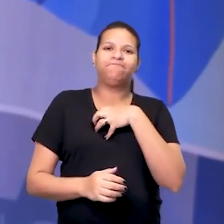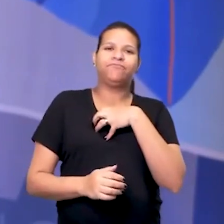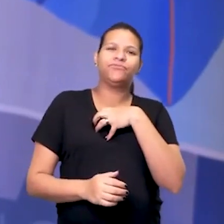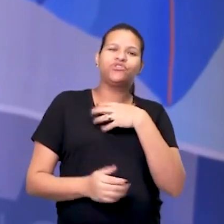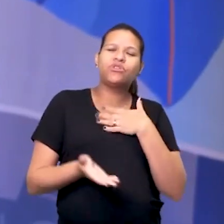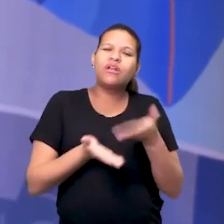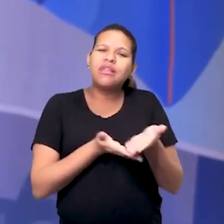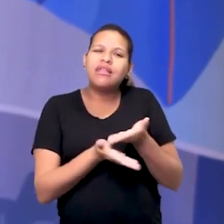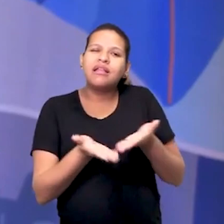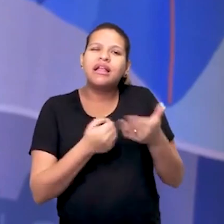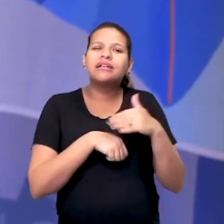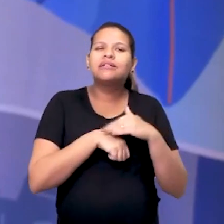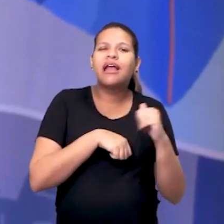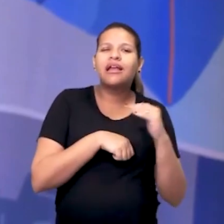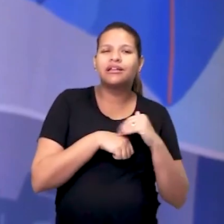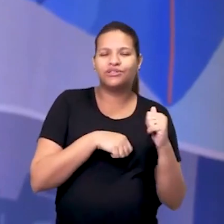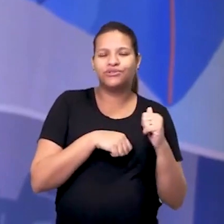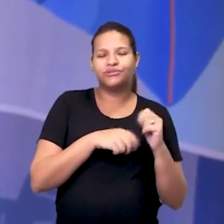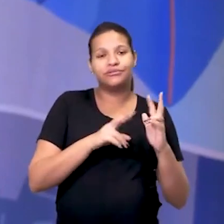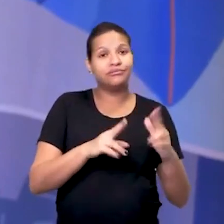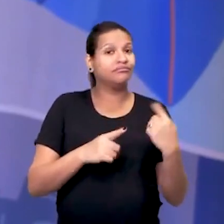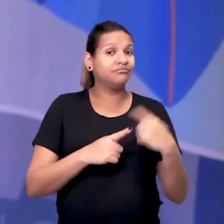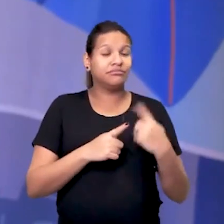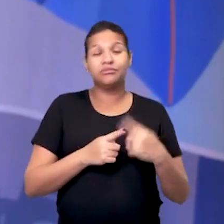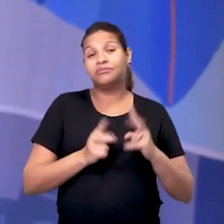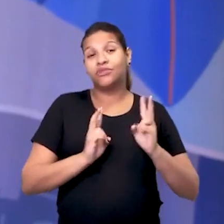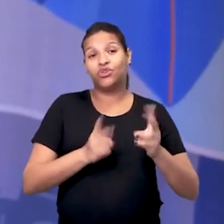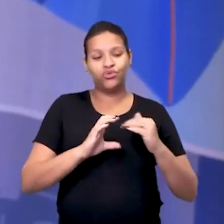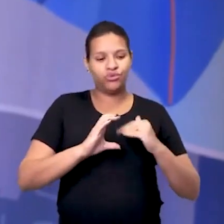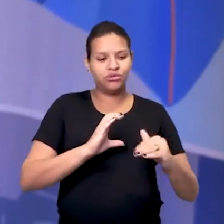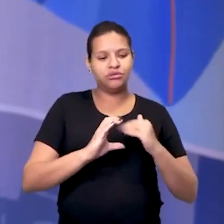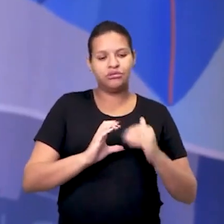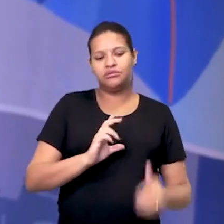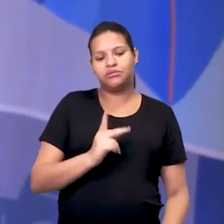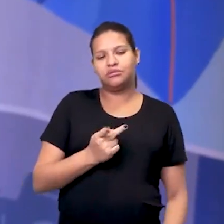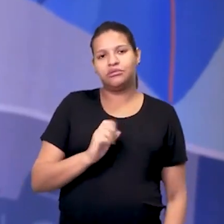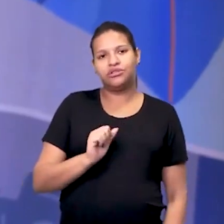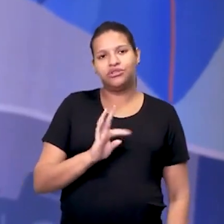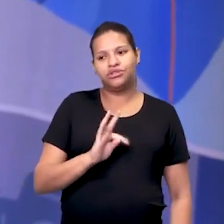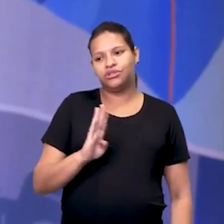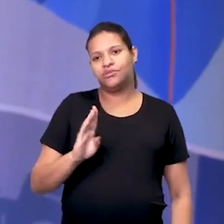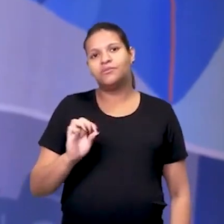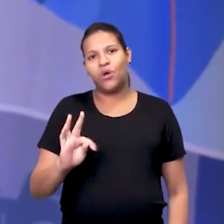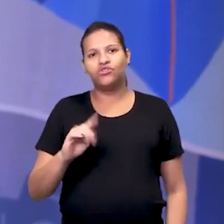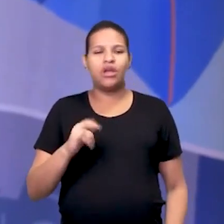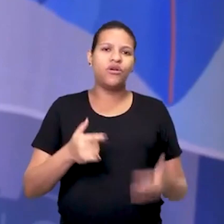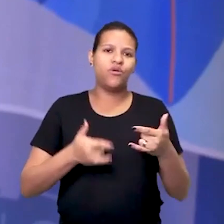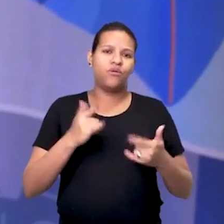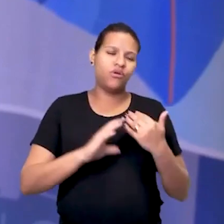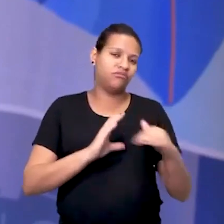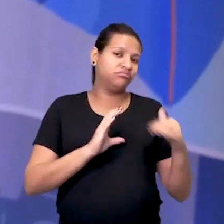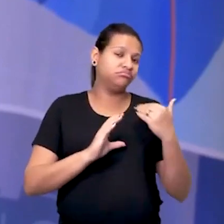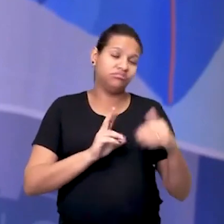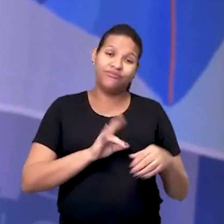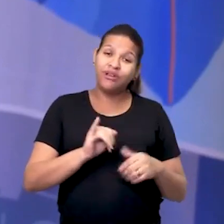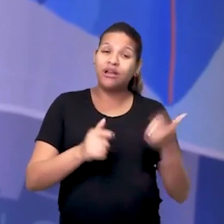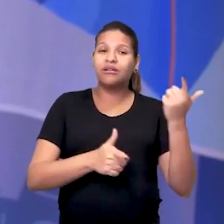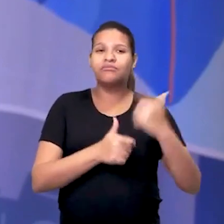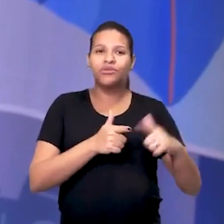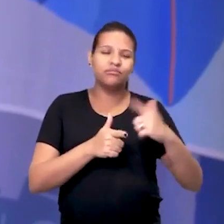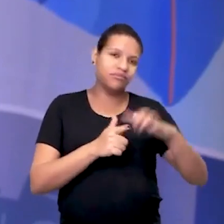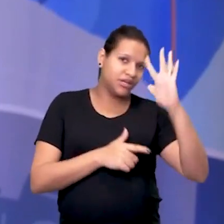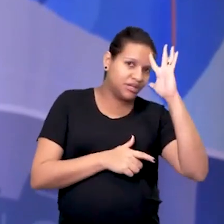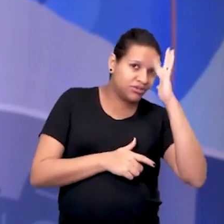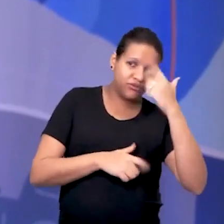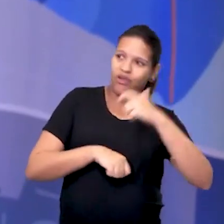é eh chatbot Tá aí ele vai continuar ele vai est em alguns canais ele vai resolver alguns problem como Adriana